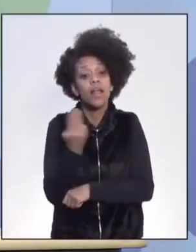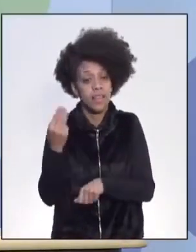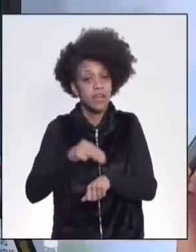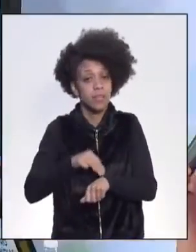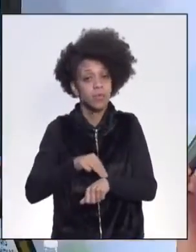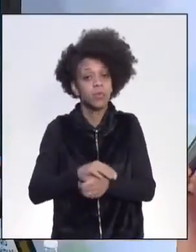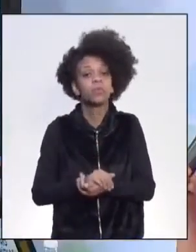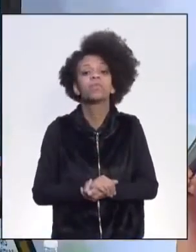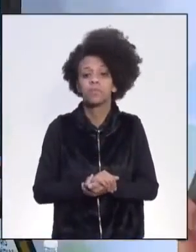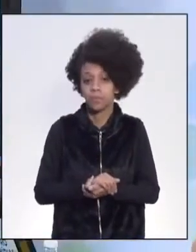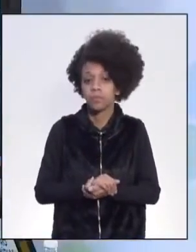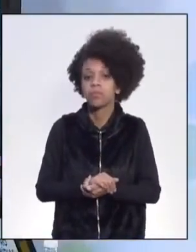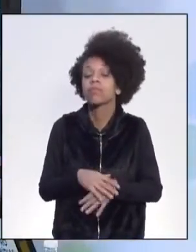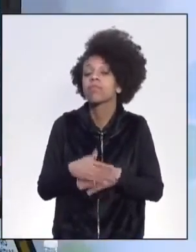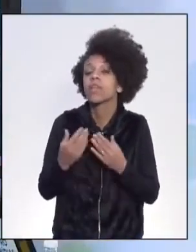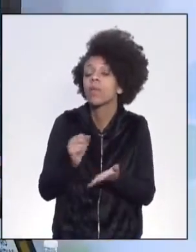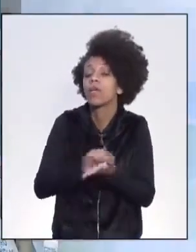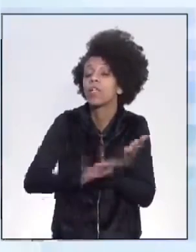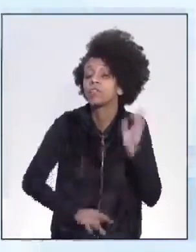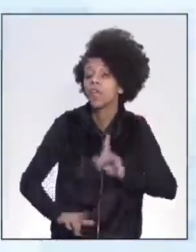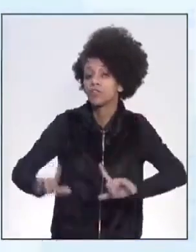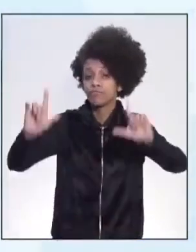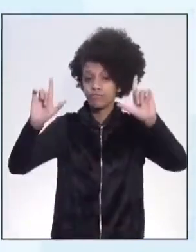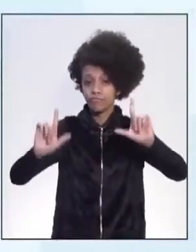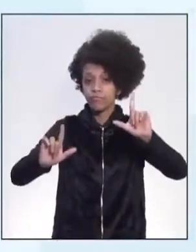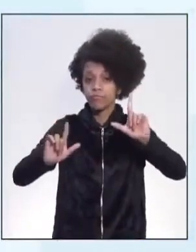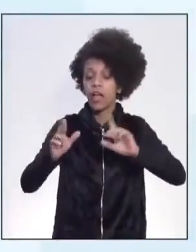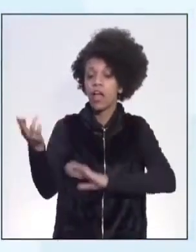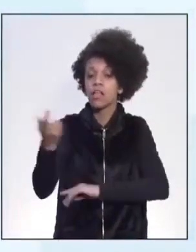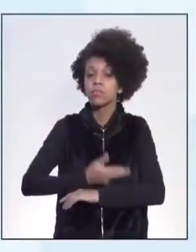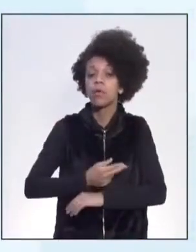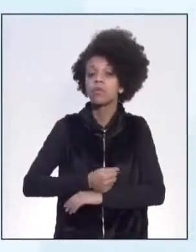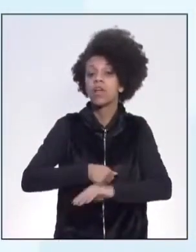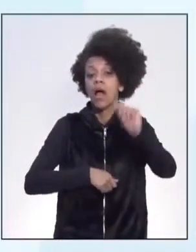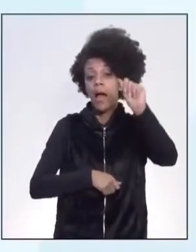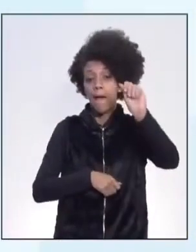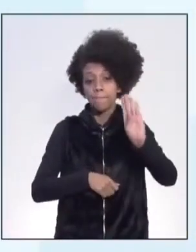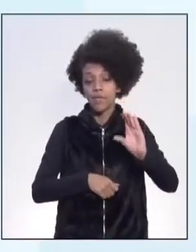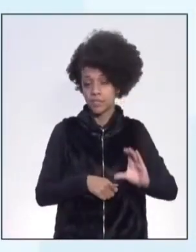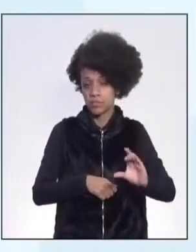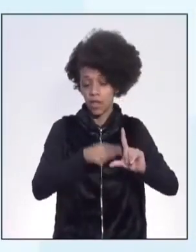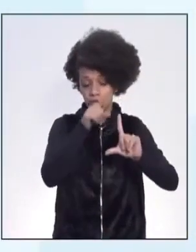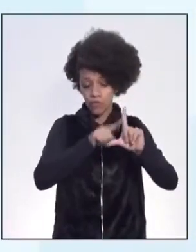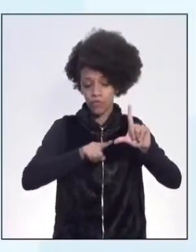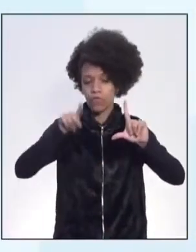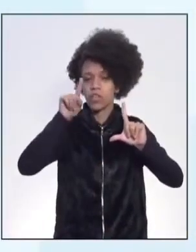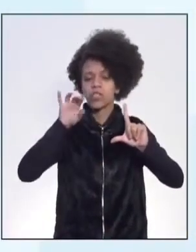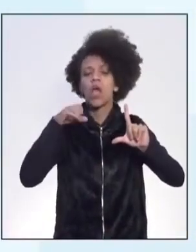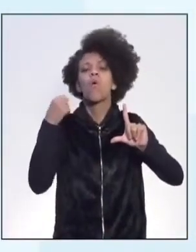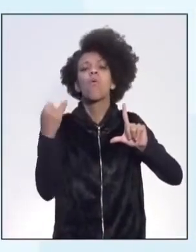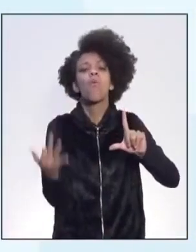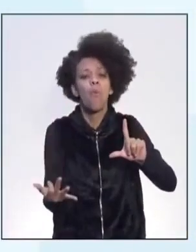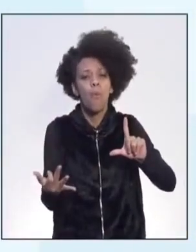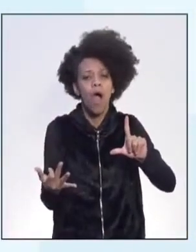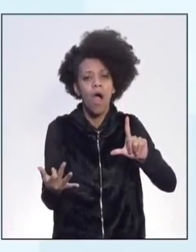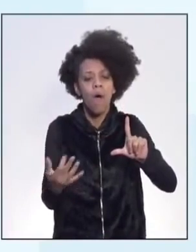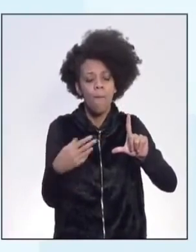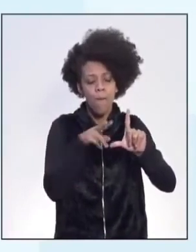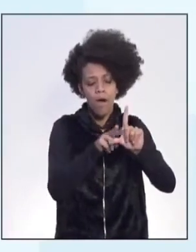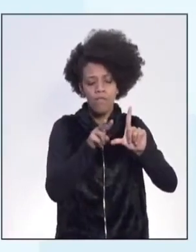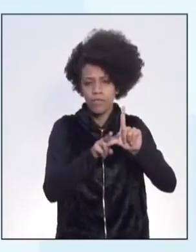minutos. 3 minutos. Então, a atividade na tela, respondam o vértice, o deslocamento e qual valor a parábola cruzou o